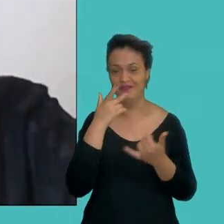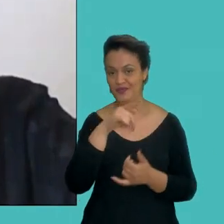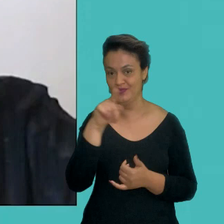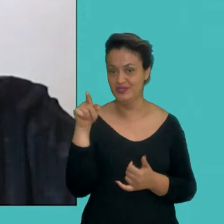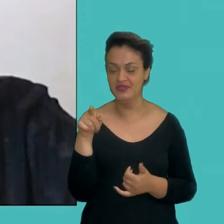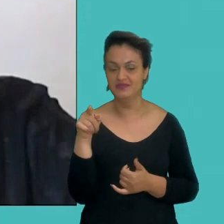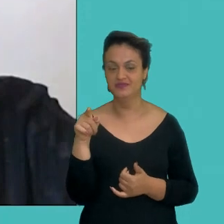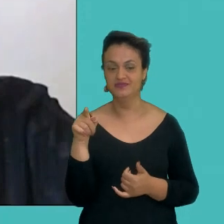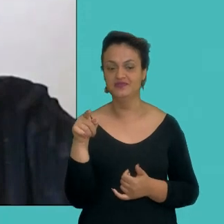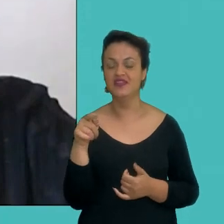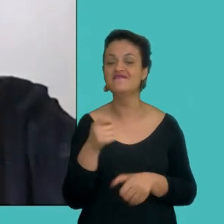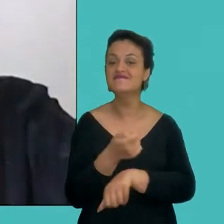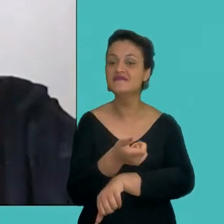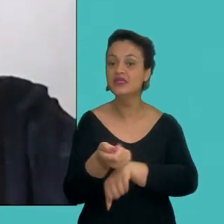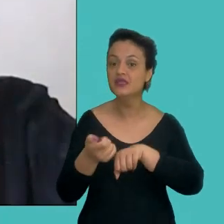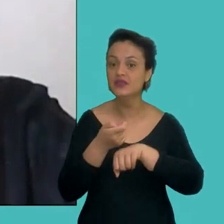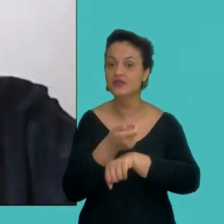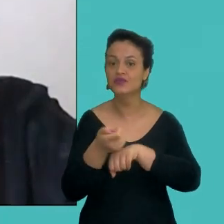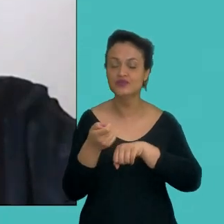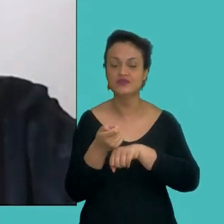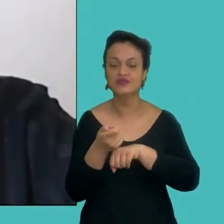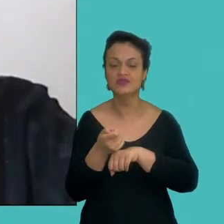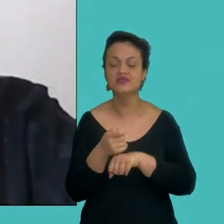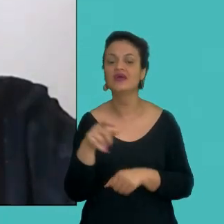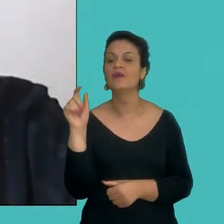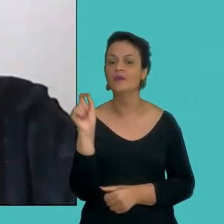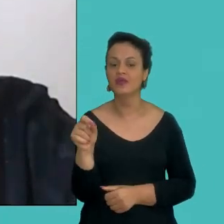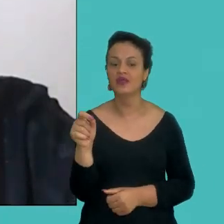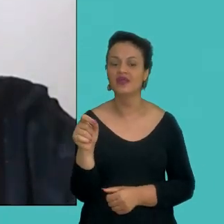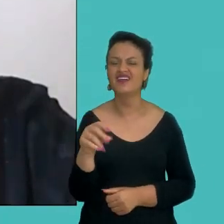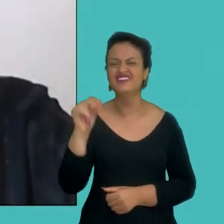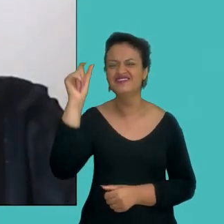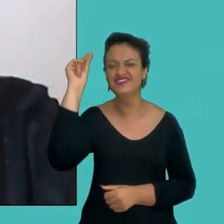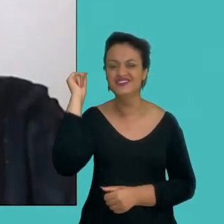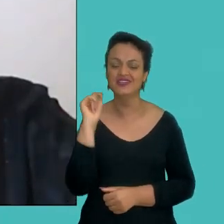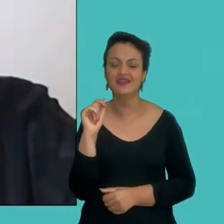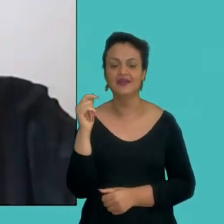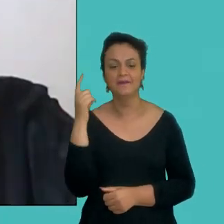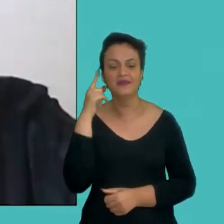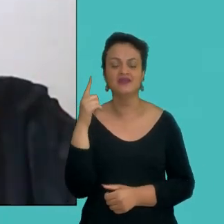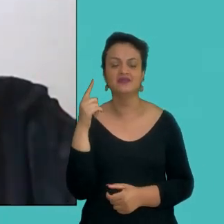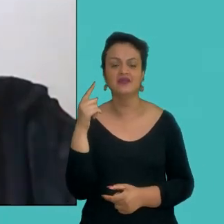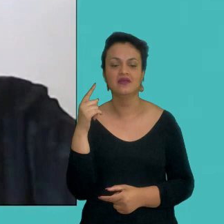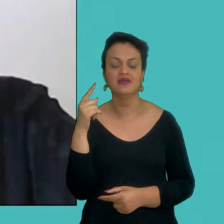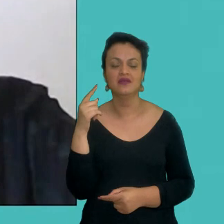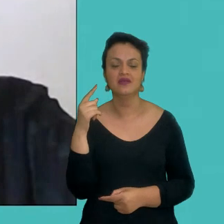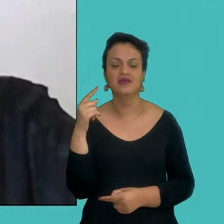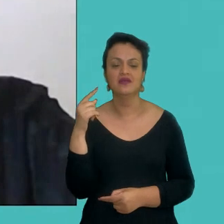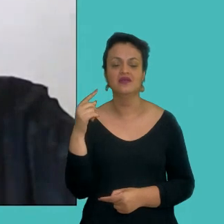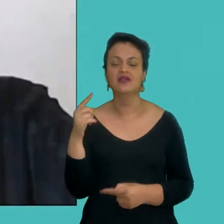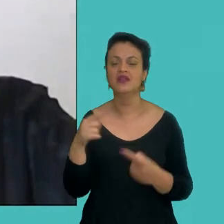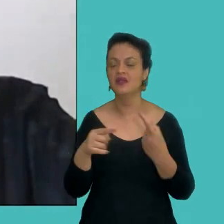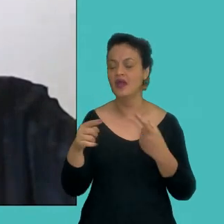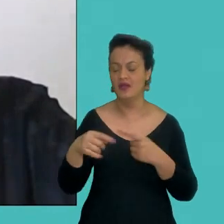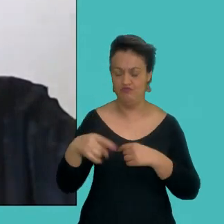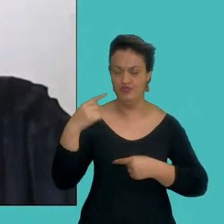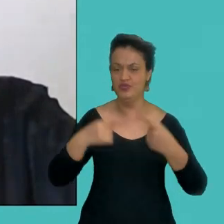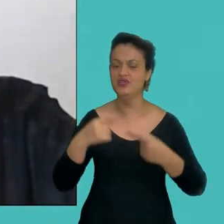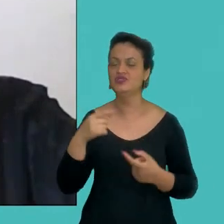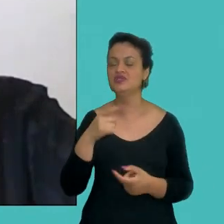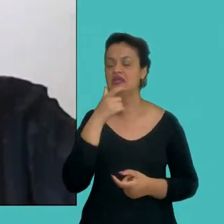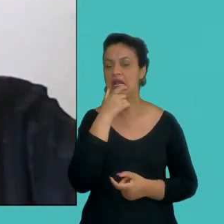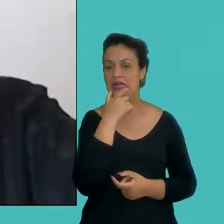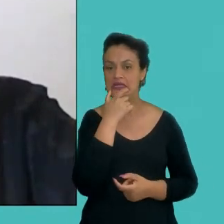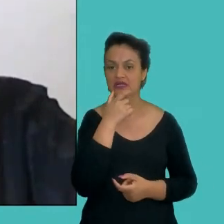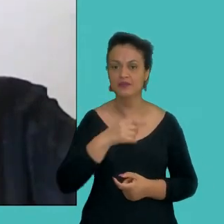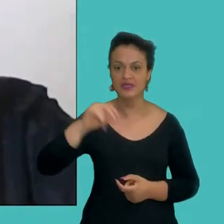fazer uma brincadeira com vocês, né? No fundo, fake news cai naquela categoria antiga dos políticos lá na